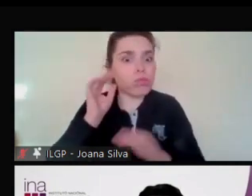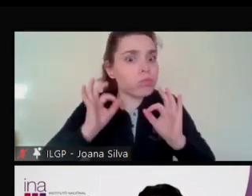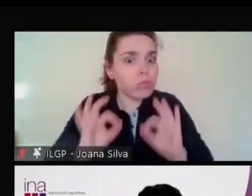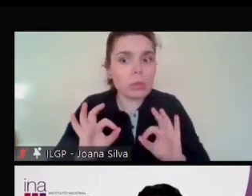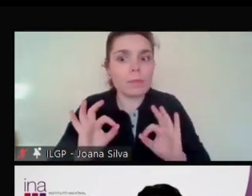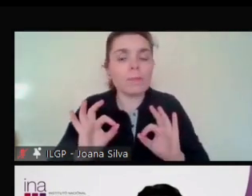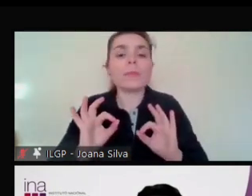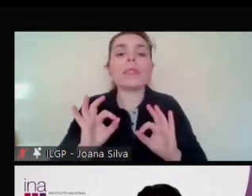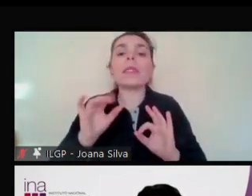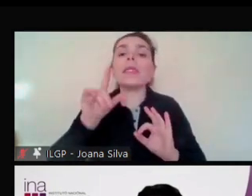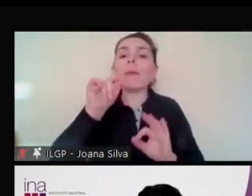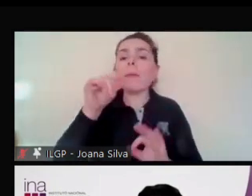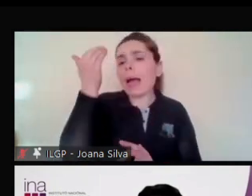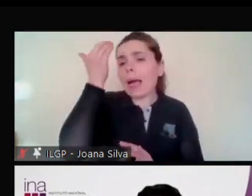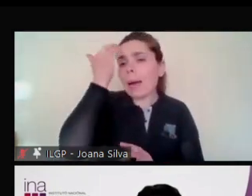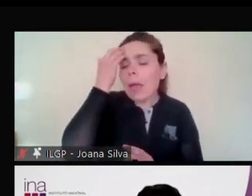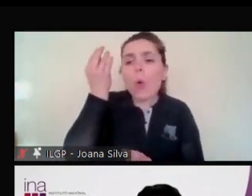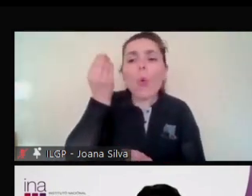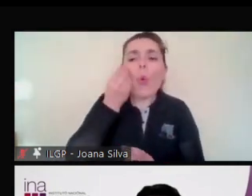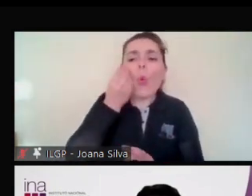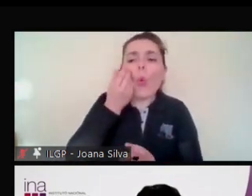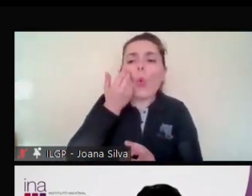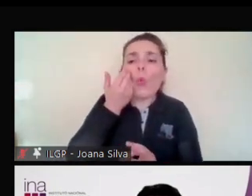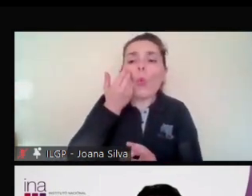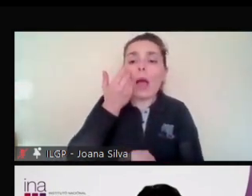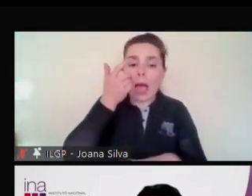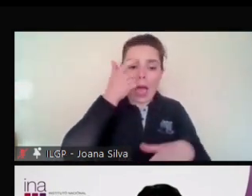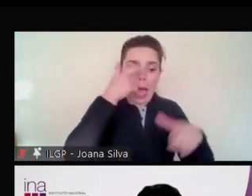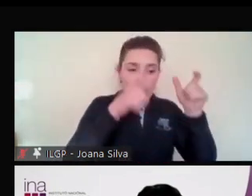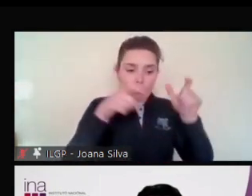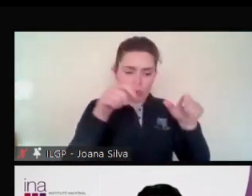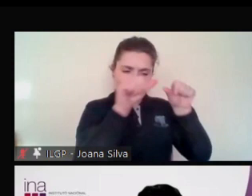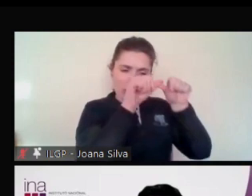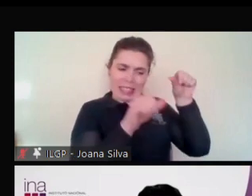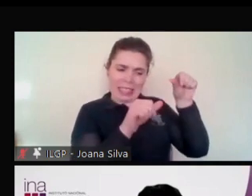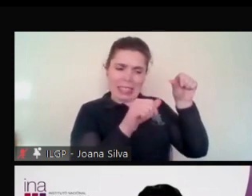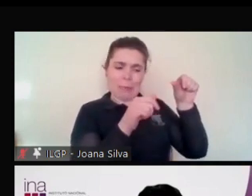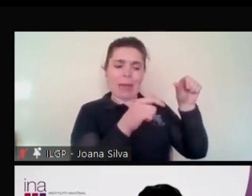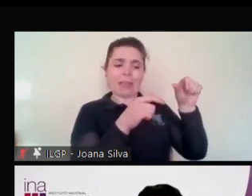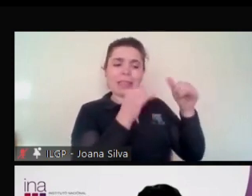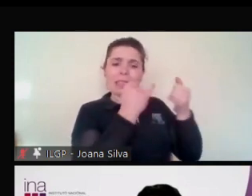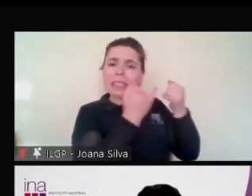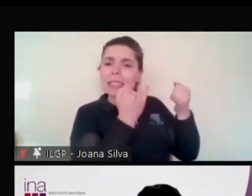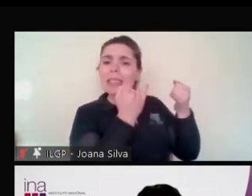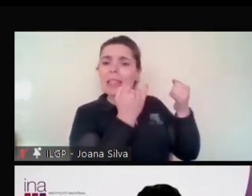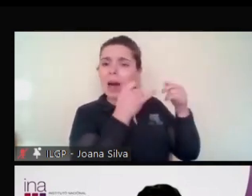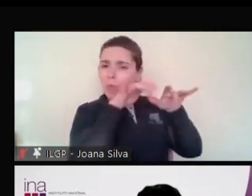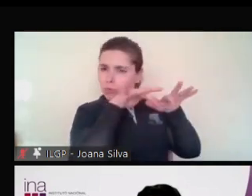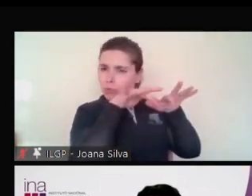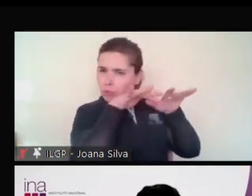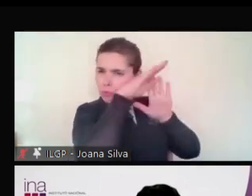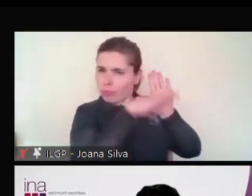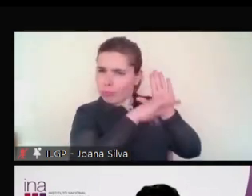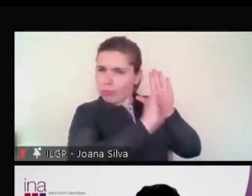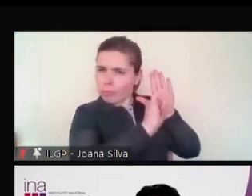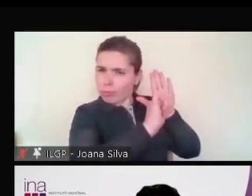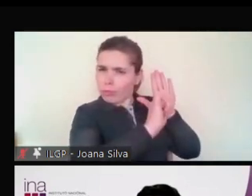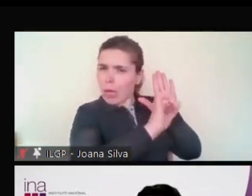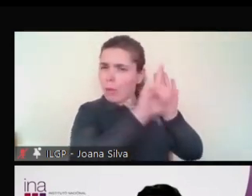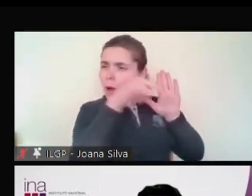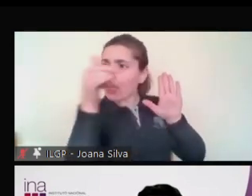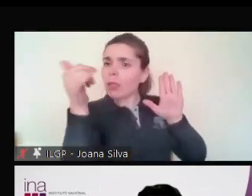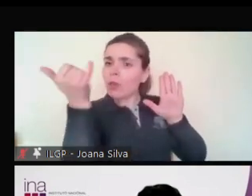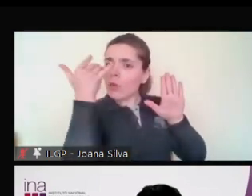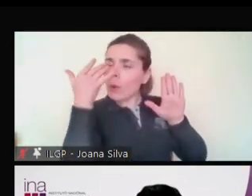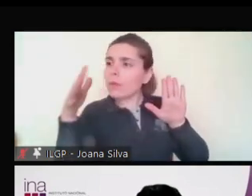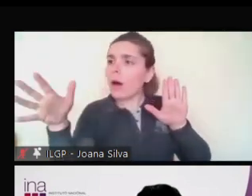ter capacitação em como é que quem está a desenvolver sistemas digitais devia poder usar a interoperabilidade para buscar informação ou